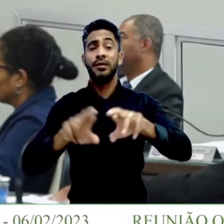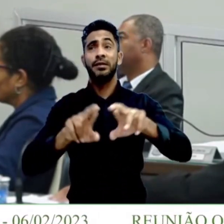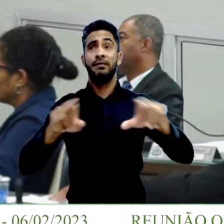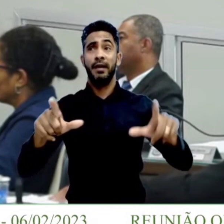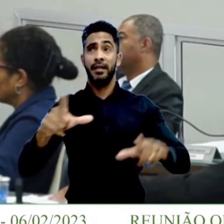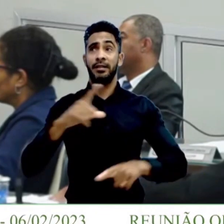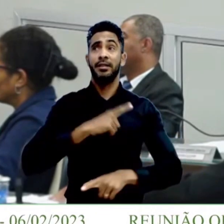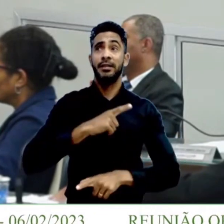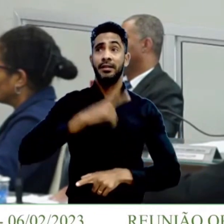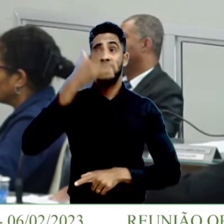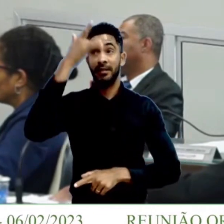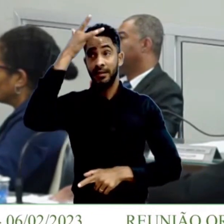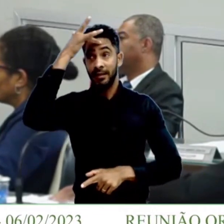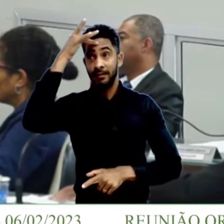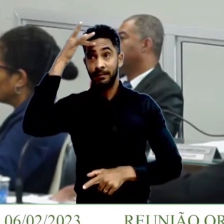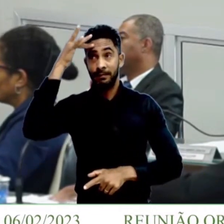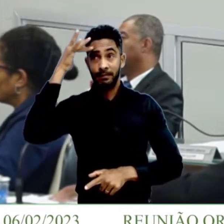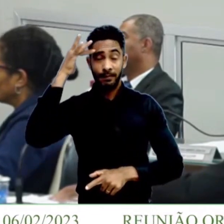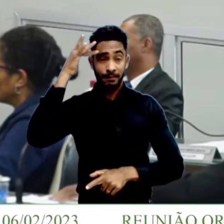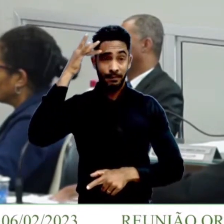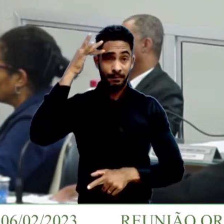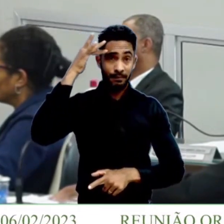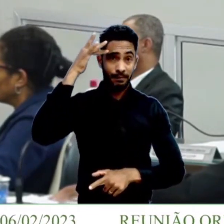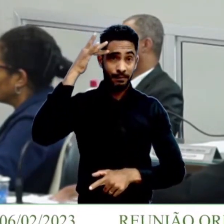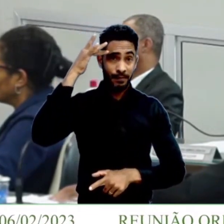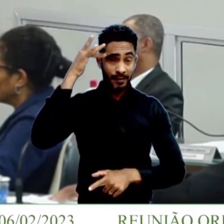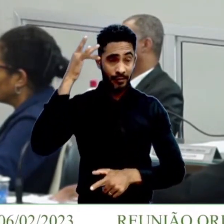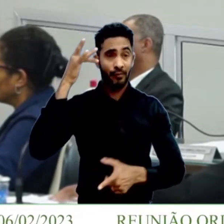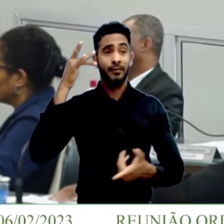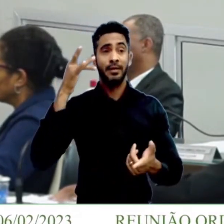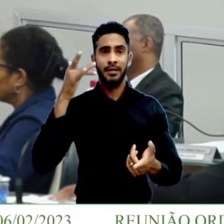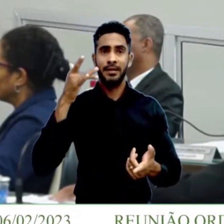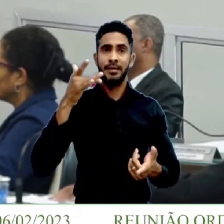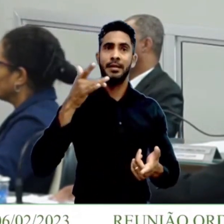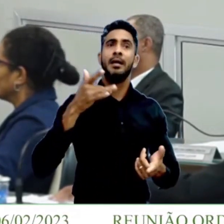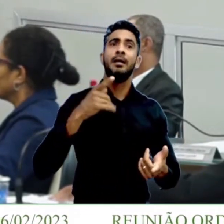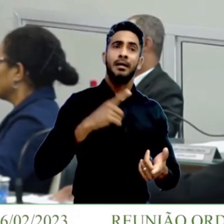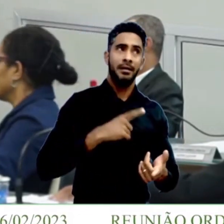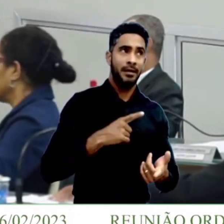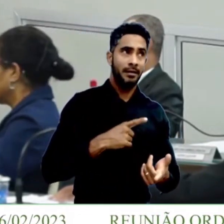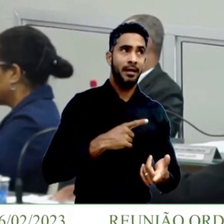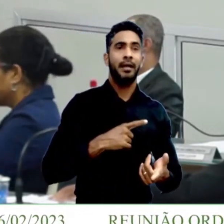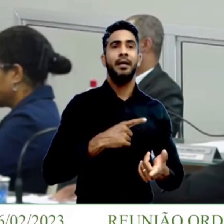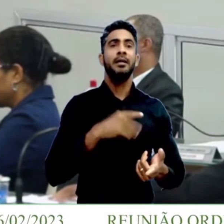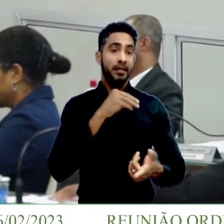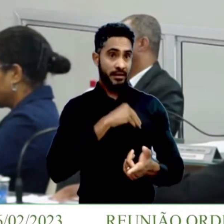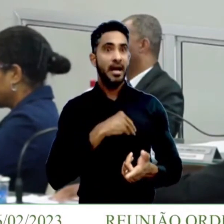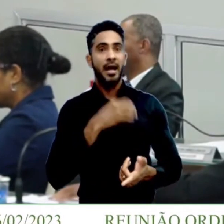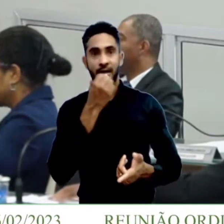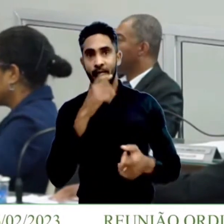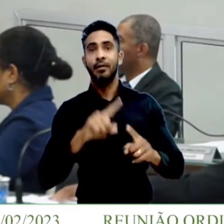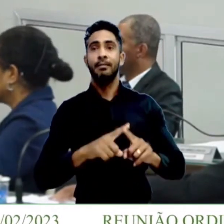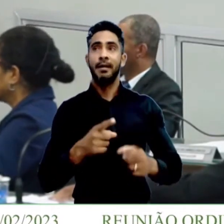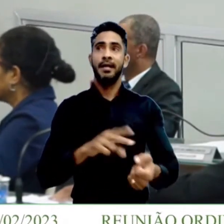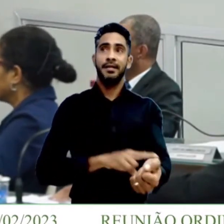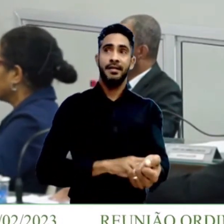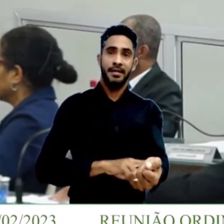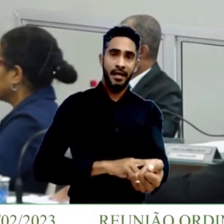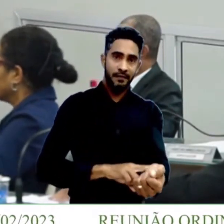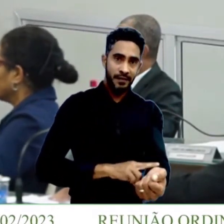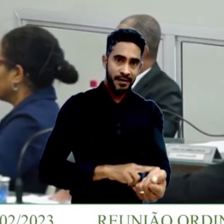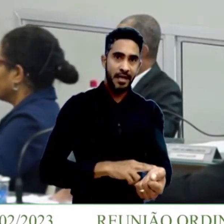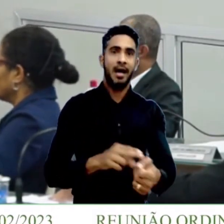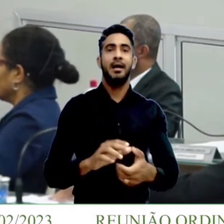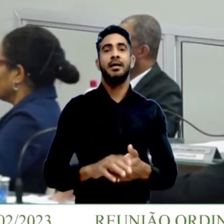Tem pessoas ali que têm uma situação financeira boa, mas é viciada em algum entorpecente e está fazendo